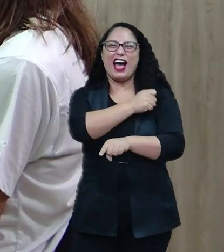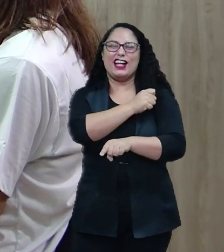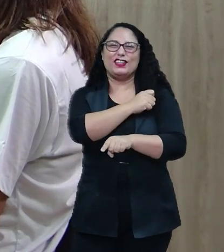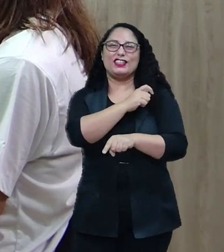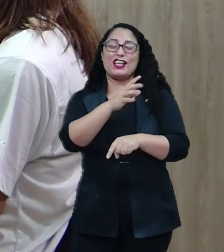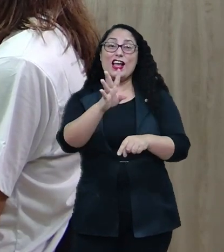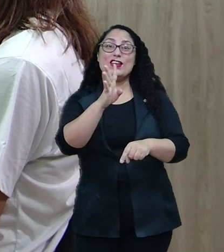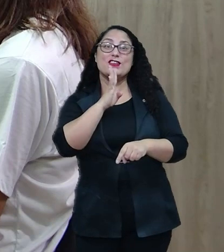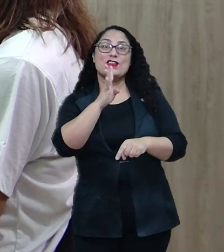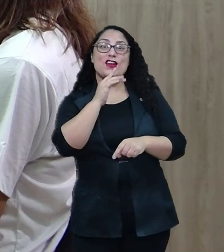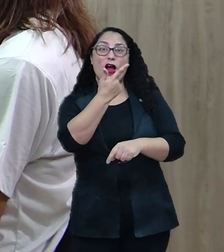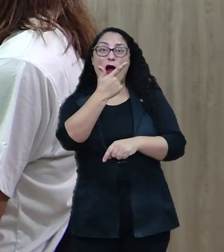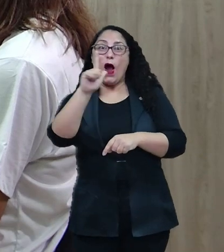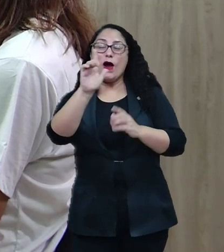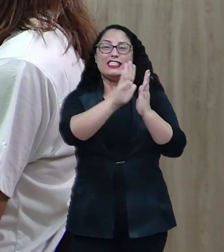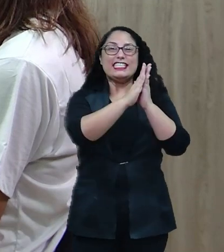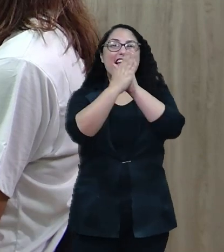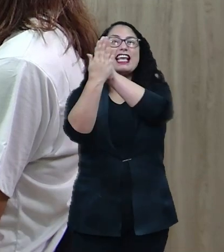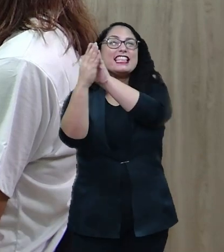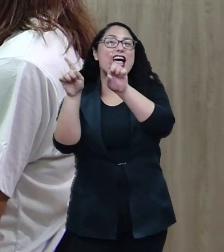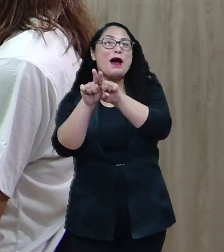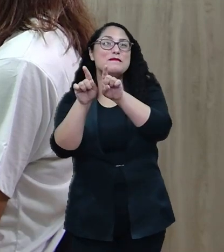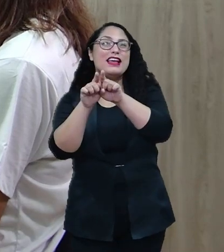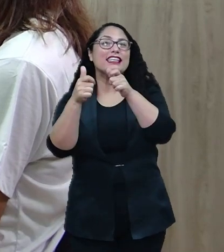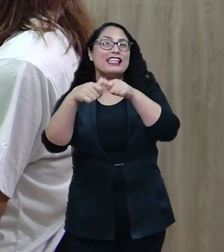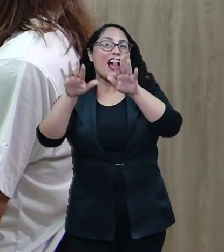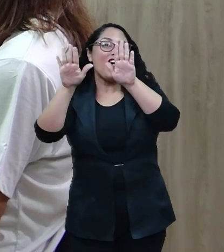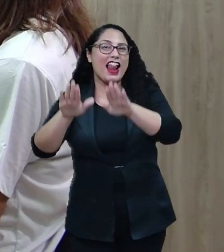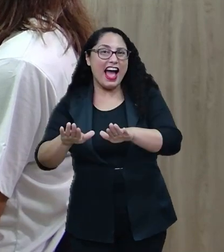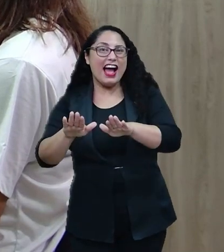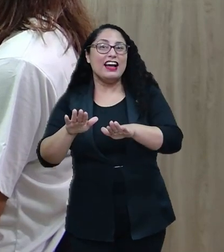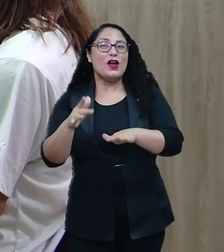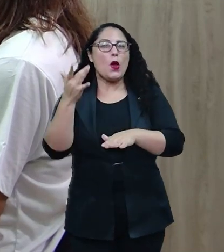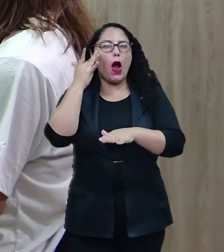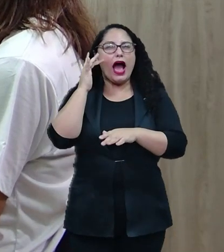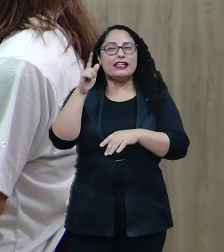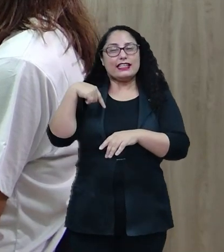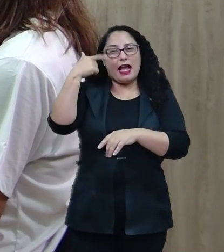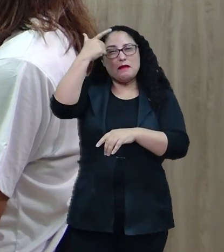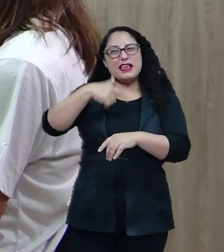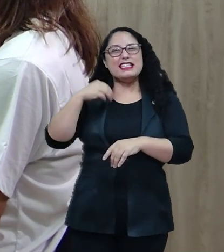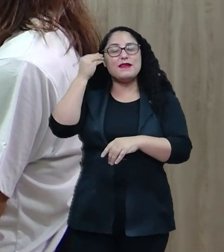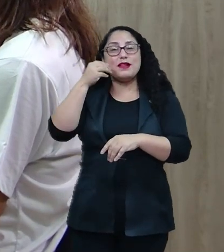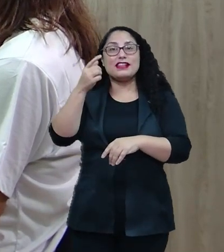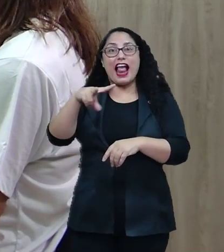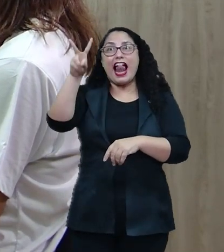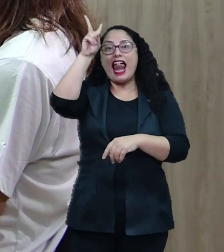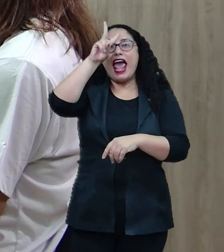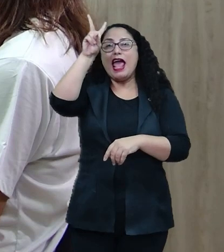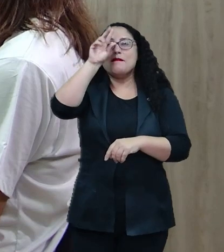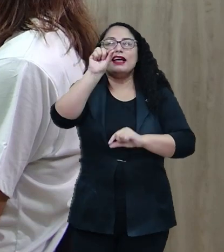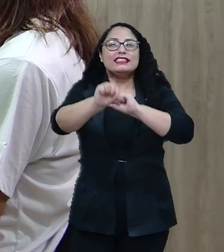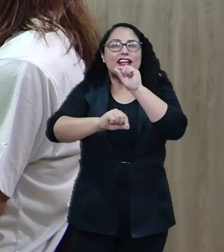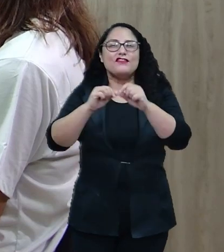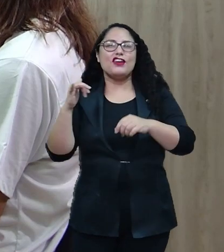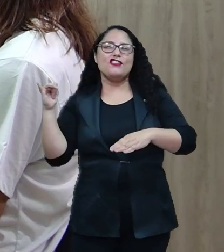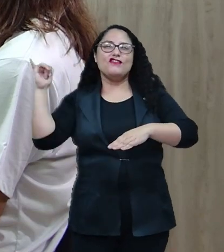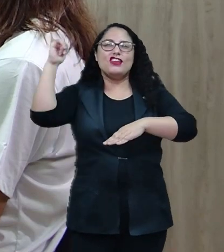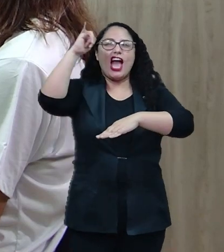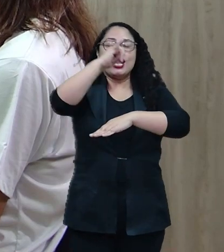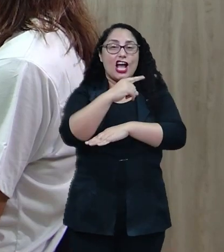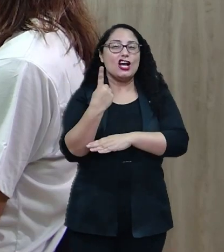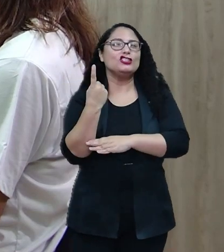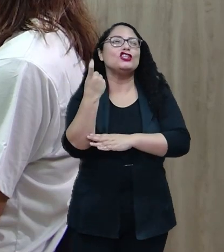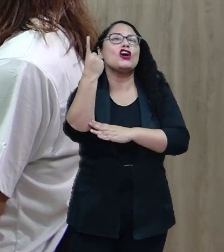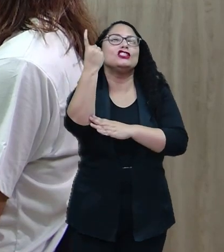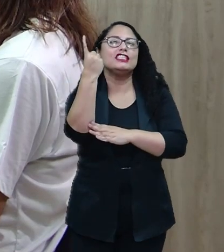Que a gente conheceu, outros intercambistas que estavam lá. E eu acho que as minhas experiências mais memoráveis assim, foi viajando sozinha